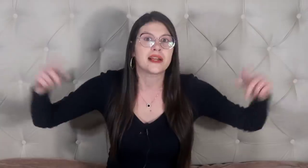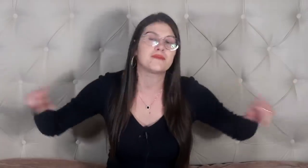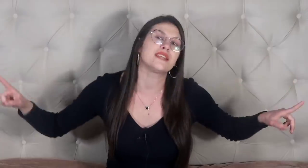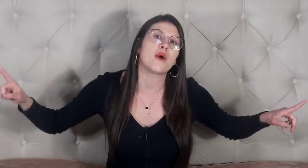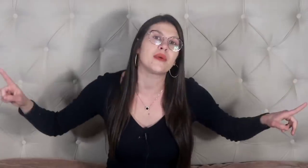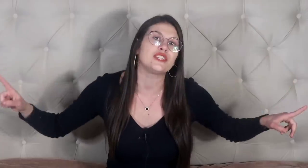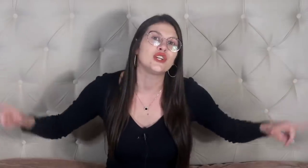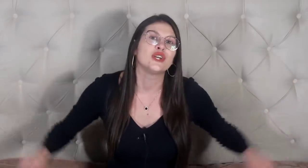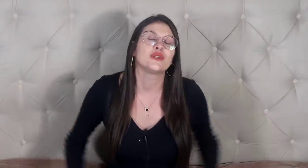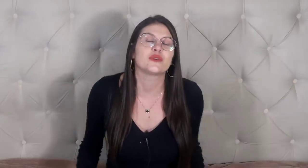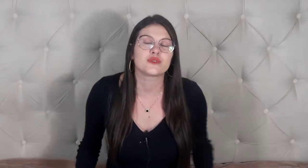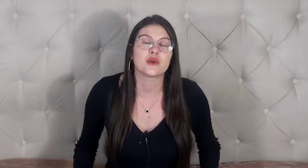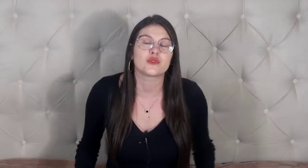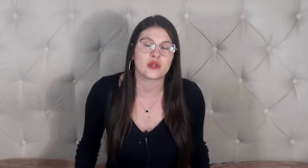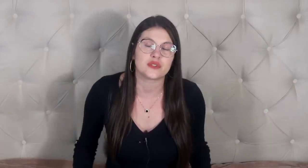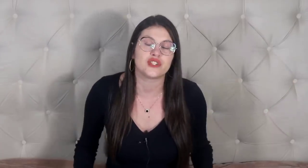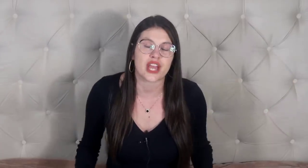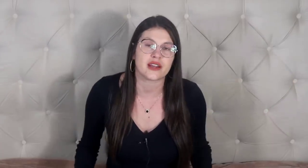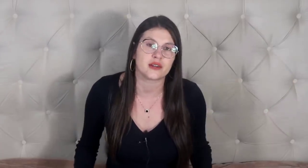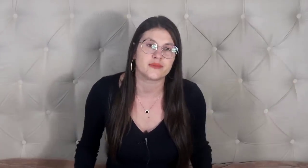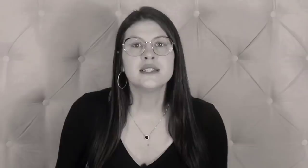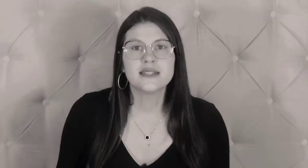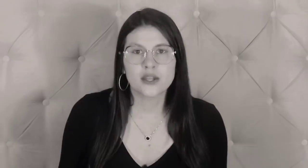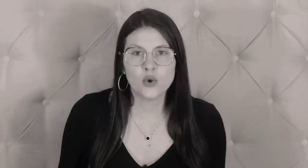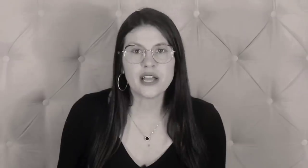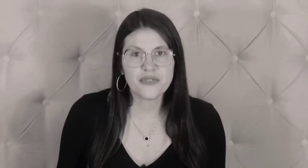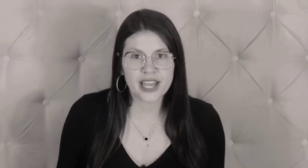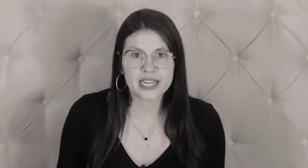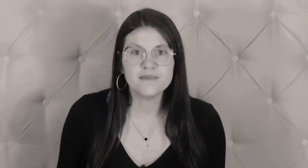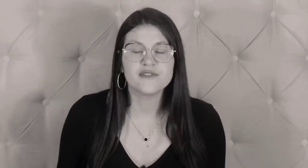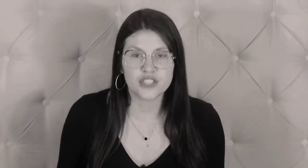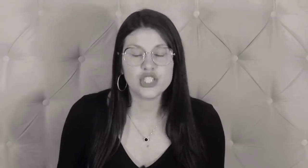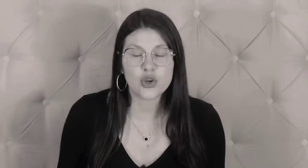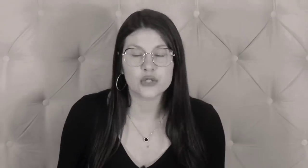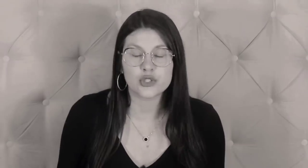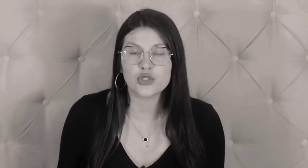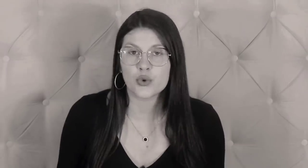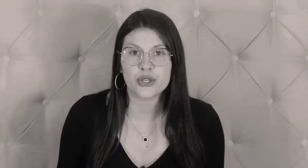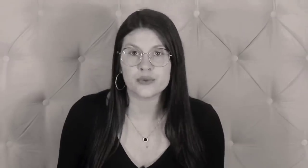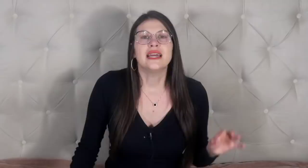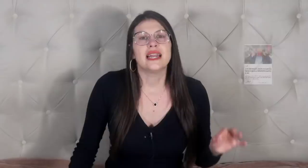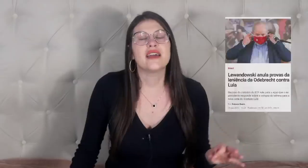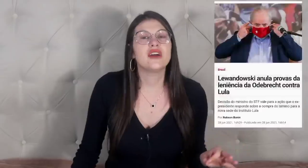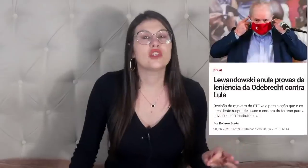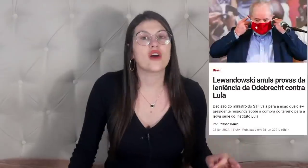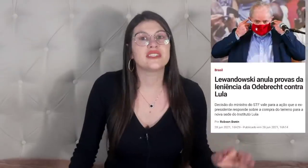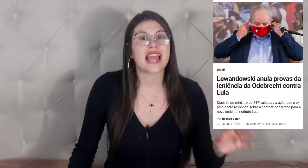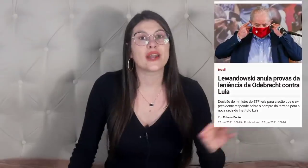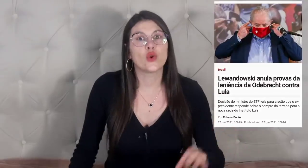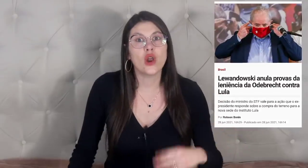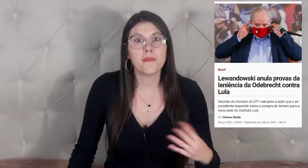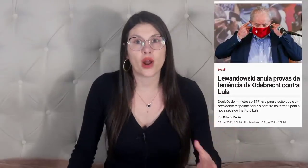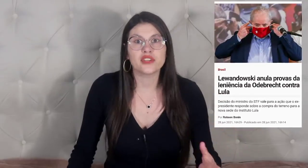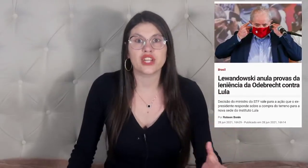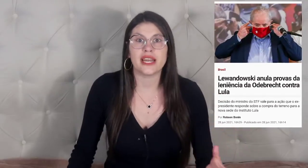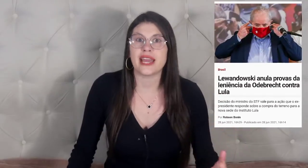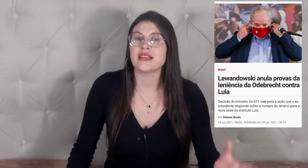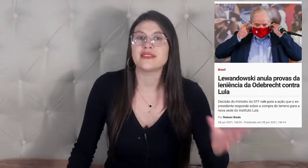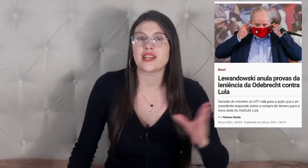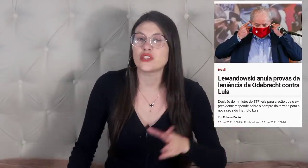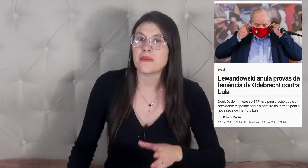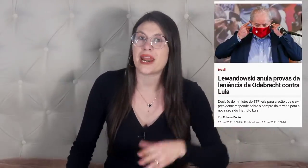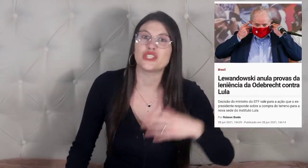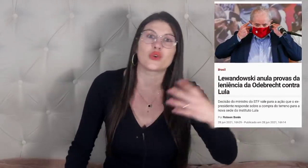cabeça, mas principalmente no que os meus olhos enxergam. Segunda-feira, 28 de junho. Lewandowski anula provas